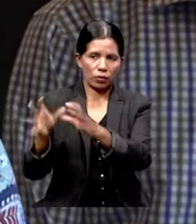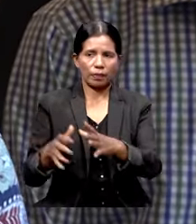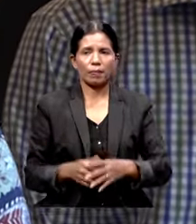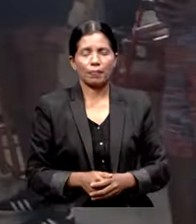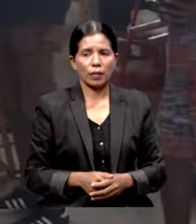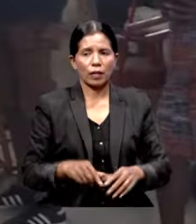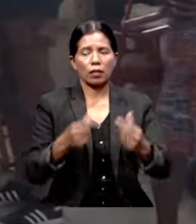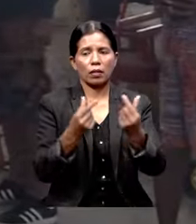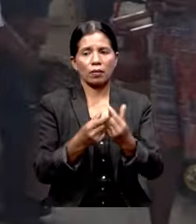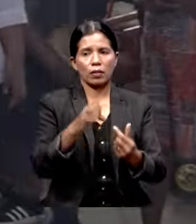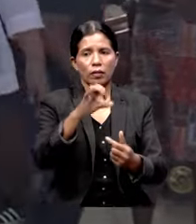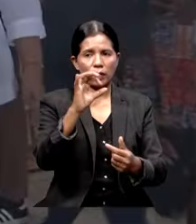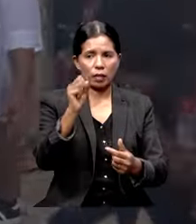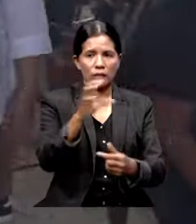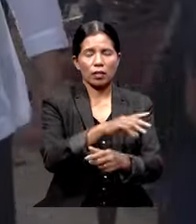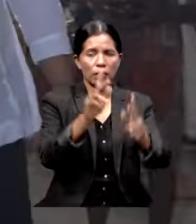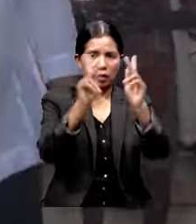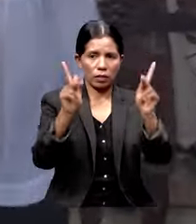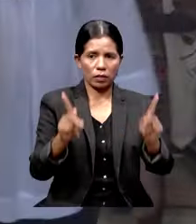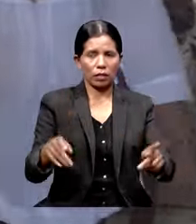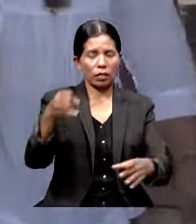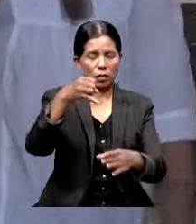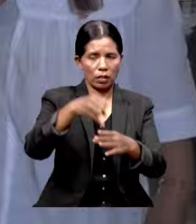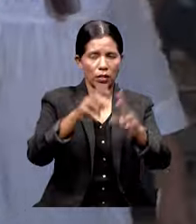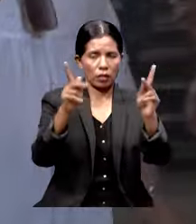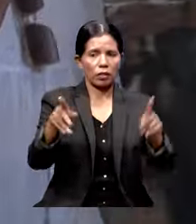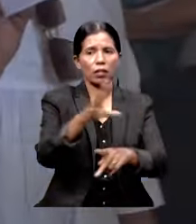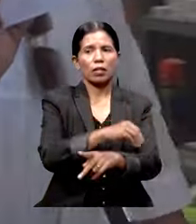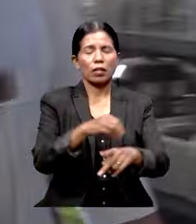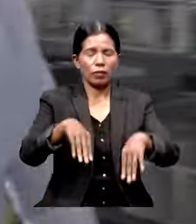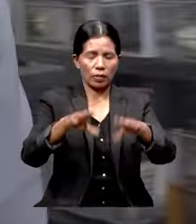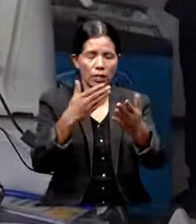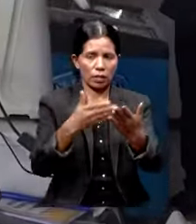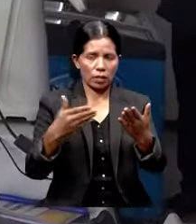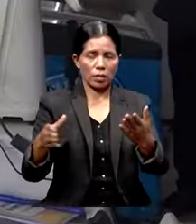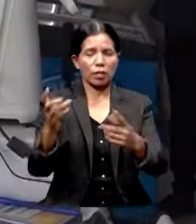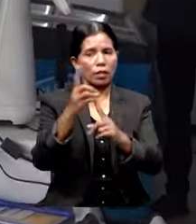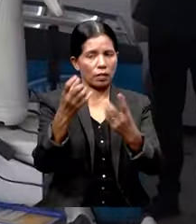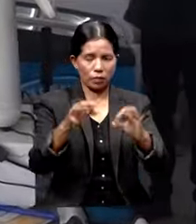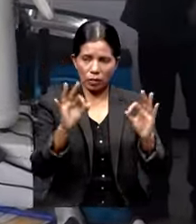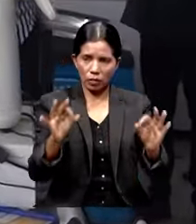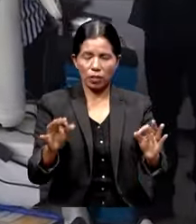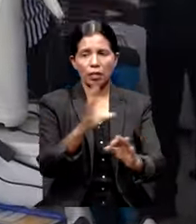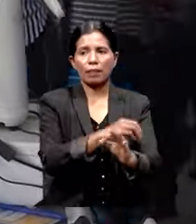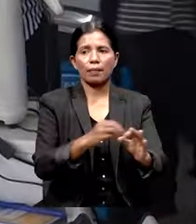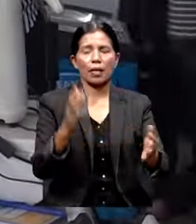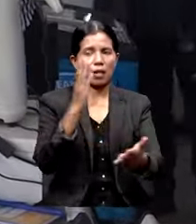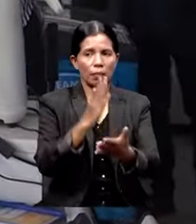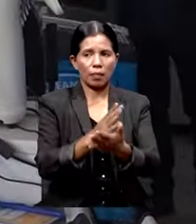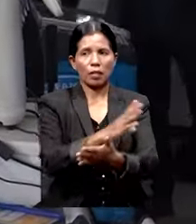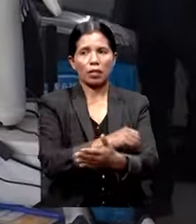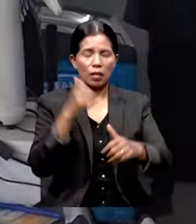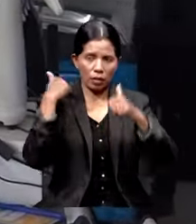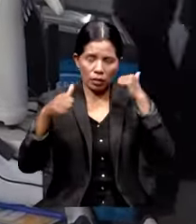ne equipa i faes identifica una loza balon inclui loza siara ne befansa san liu prazu no dada une i faes ha para provisório